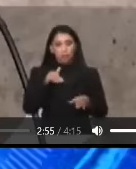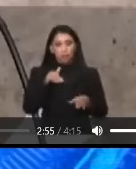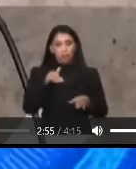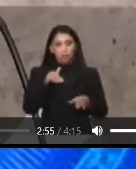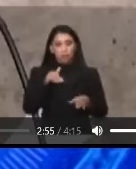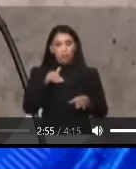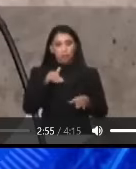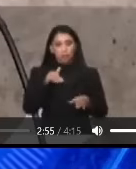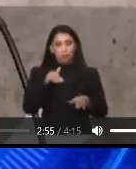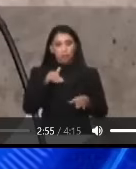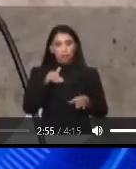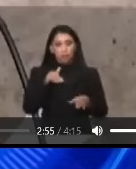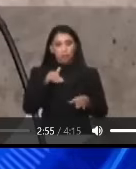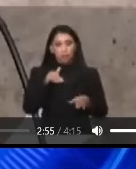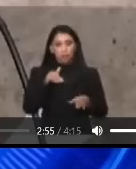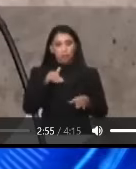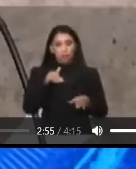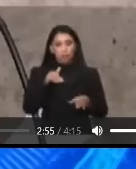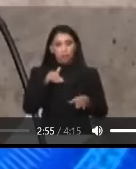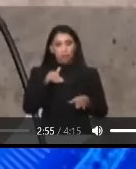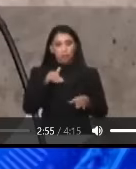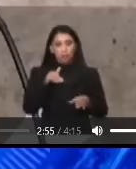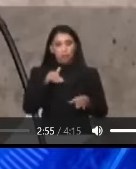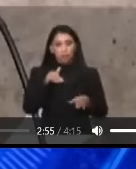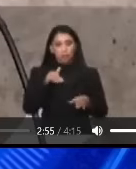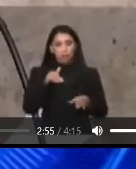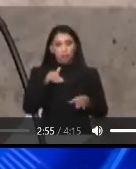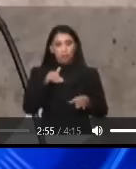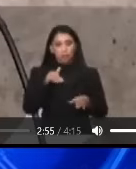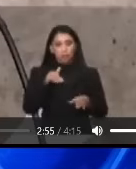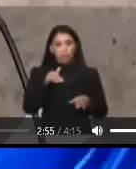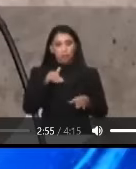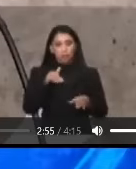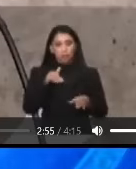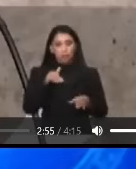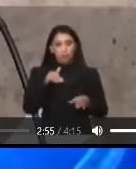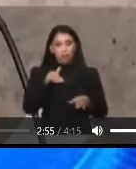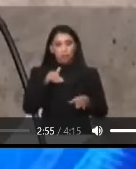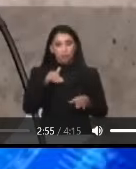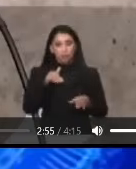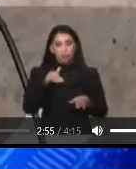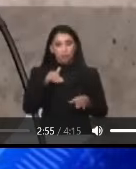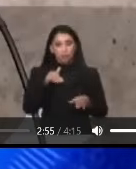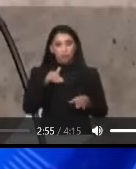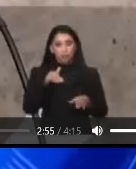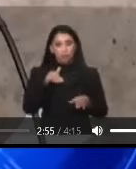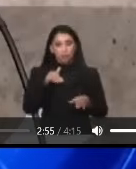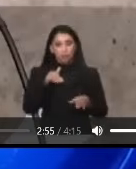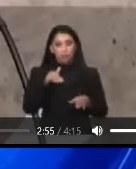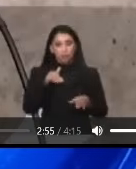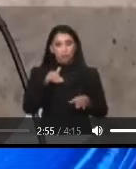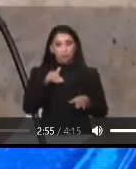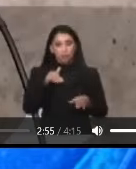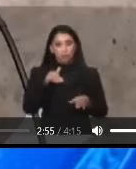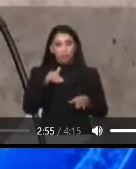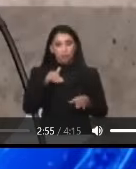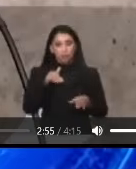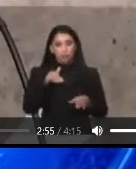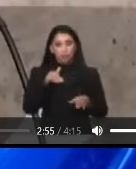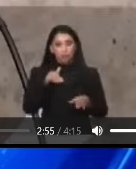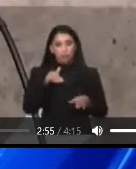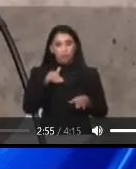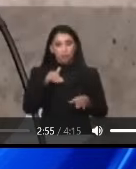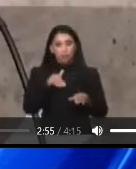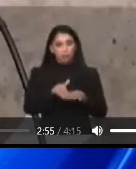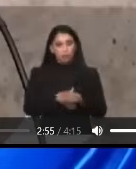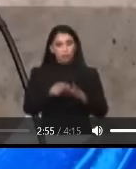O Barroso foi empurrando até engendrar e colocar as duas ADIs na frente da revisão da vida toda. Olha quanta coisa,